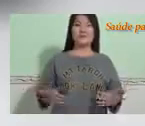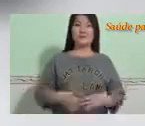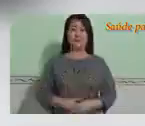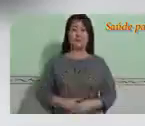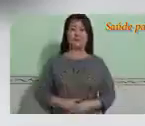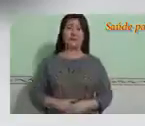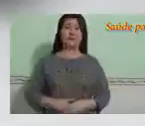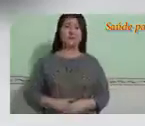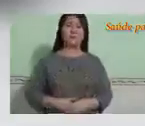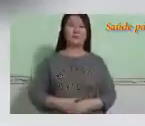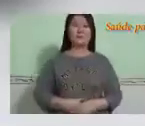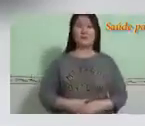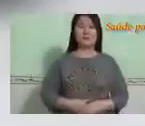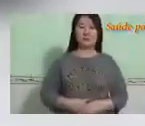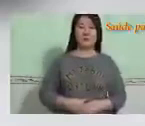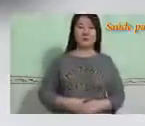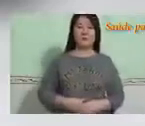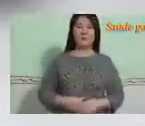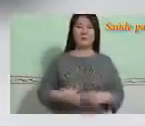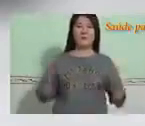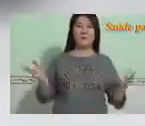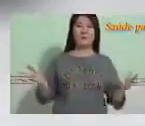como Alzheimer.